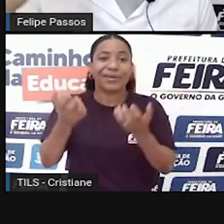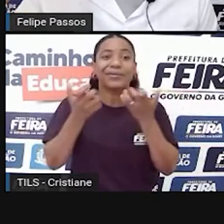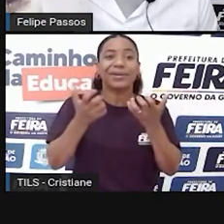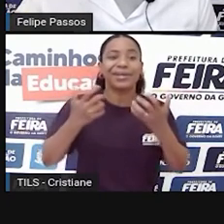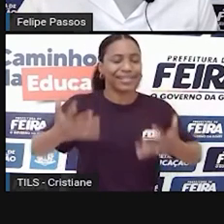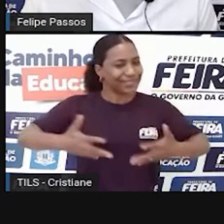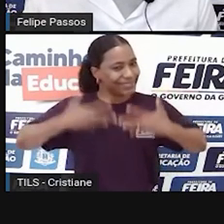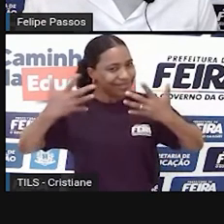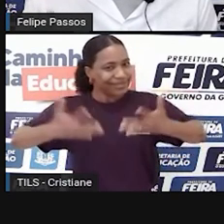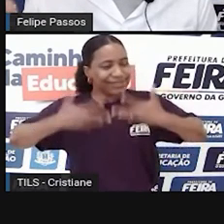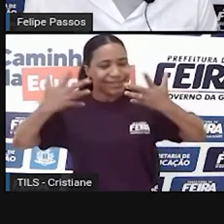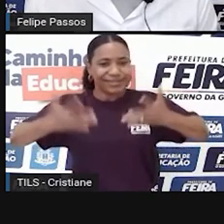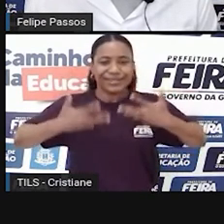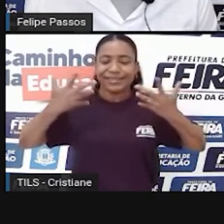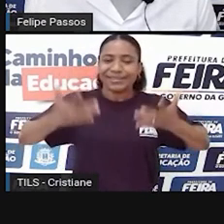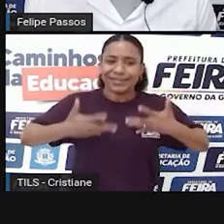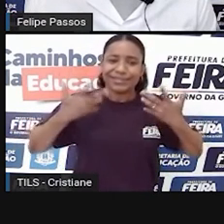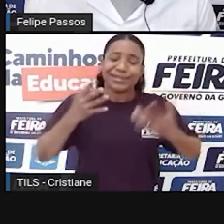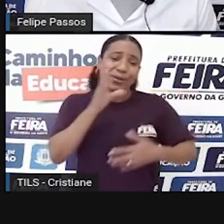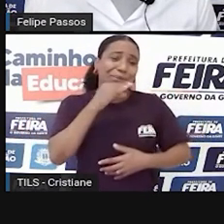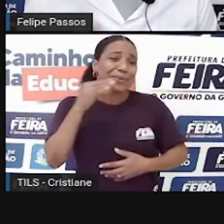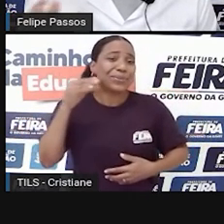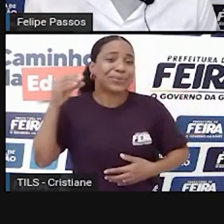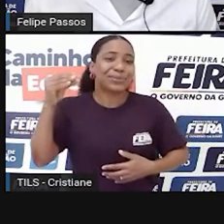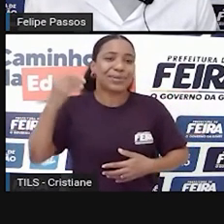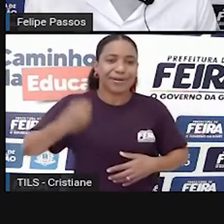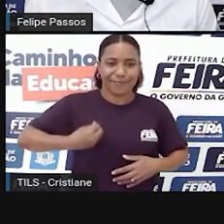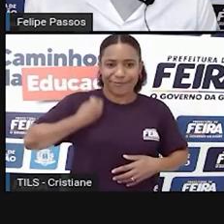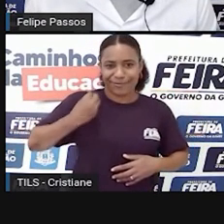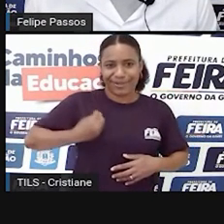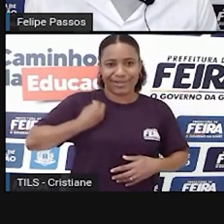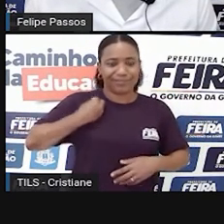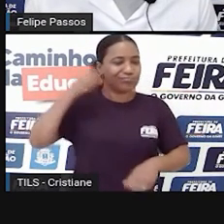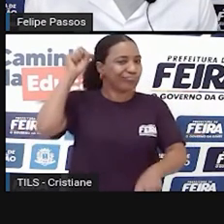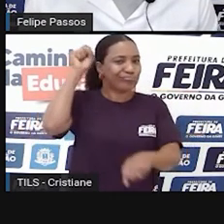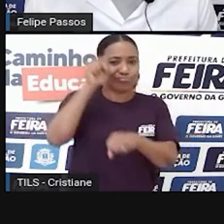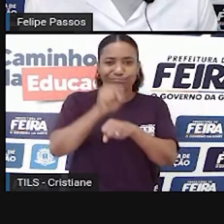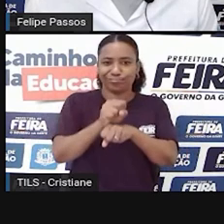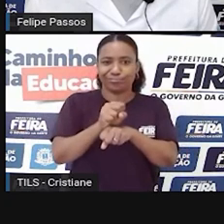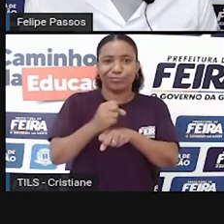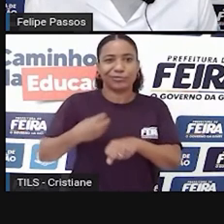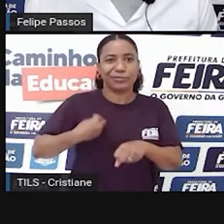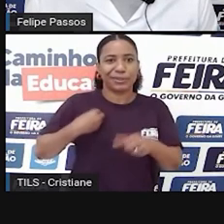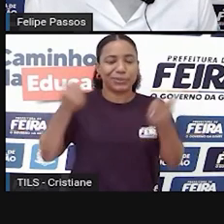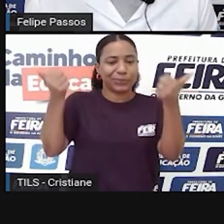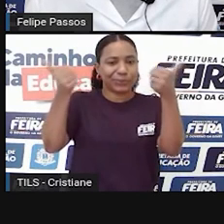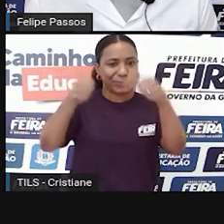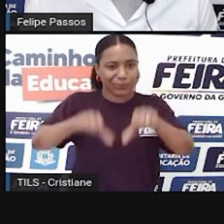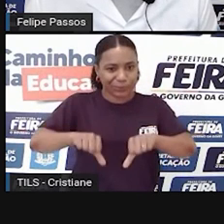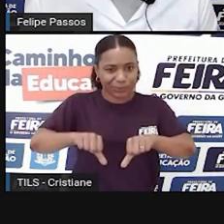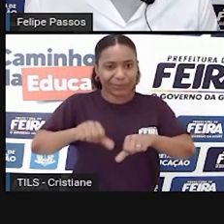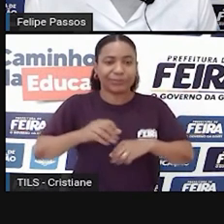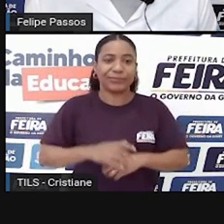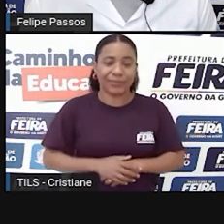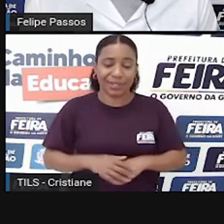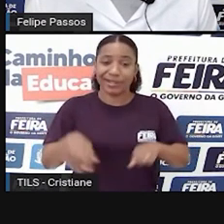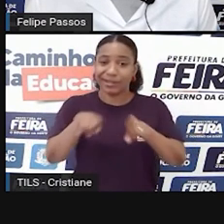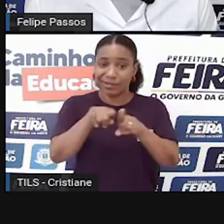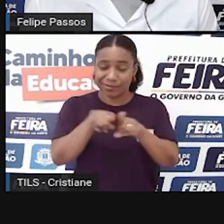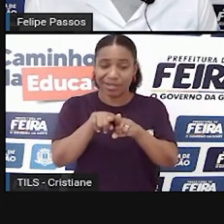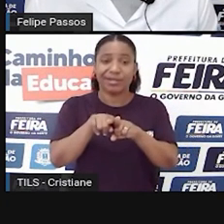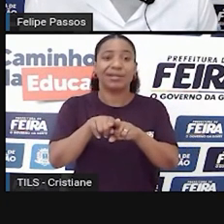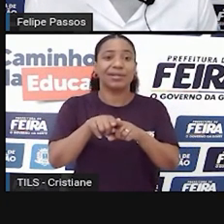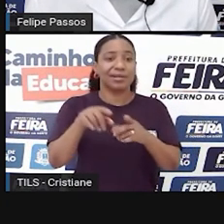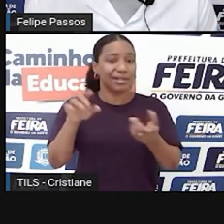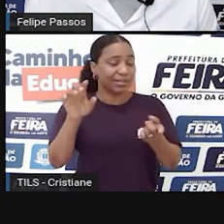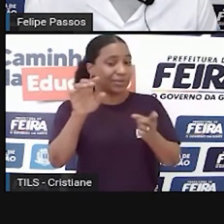De, enfim, adolescência, ela vai ser interrompida, né? Questões de perseguição social, né?